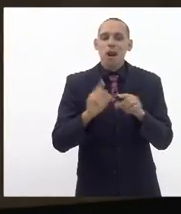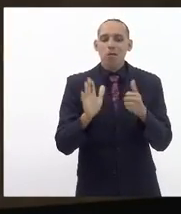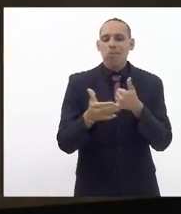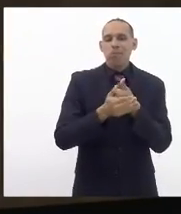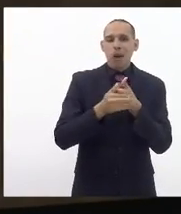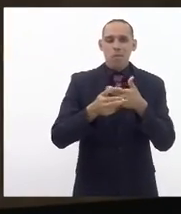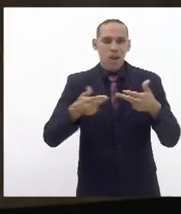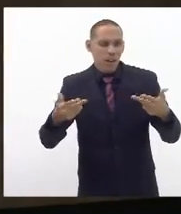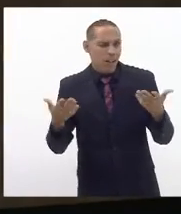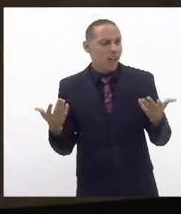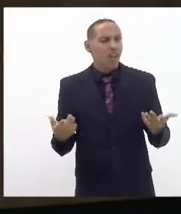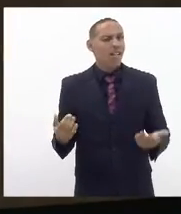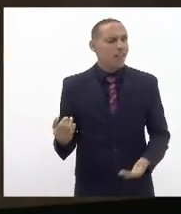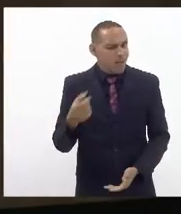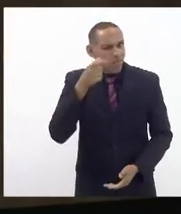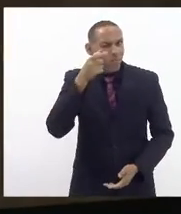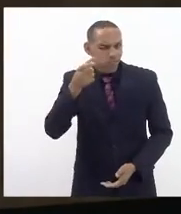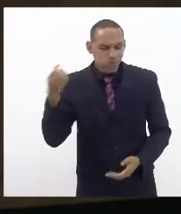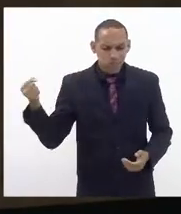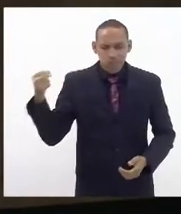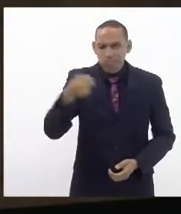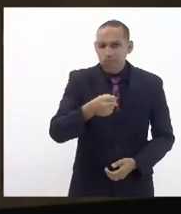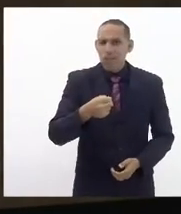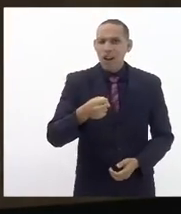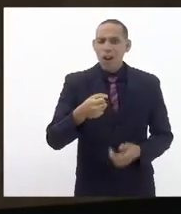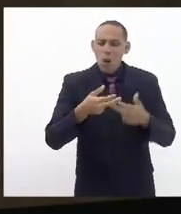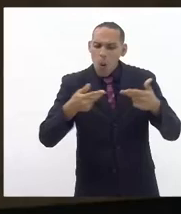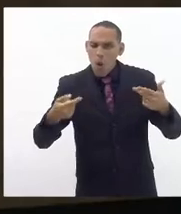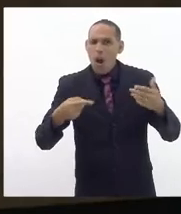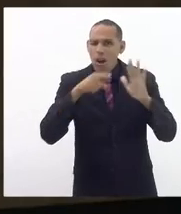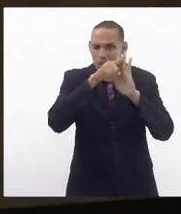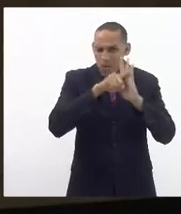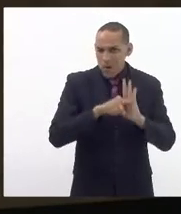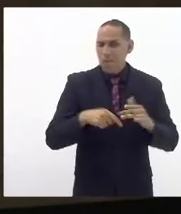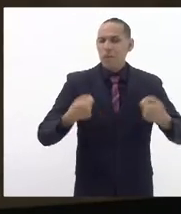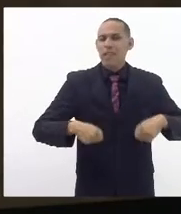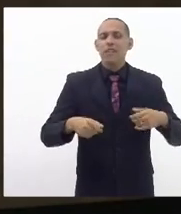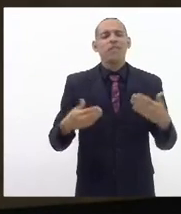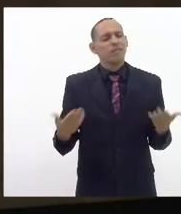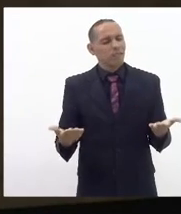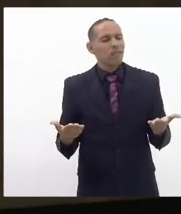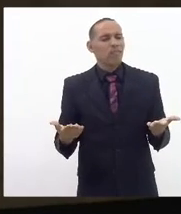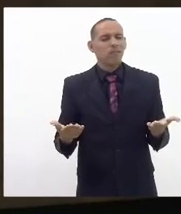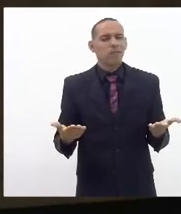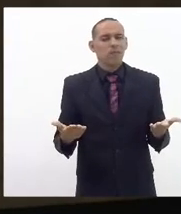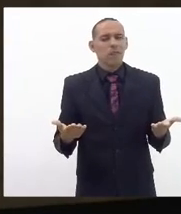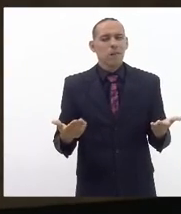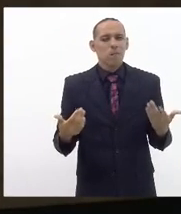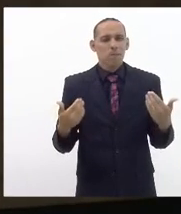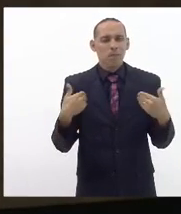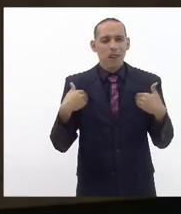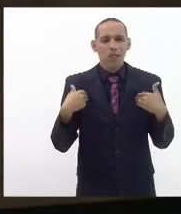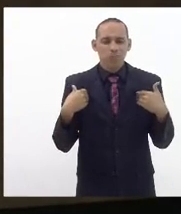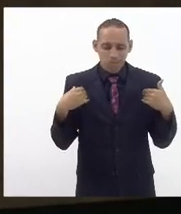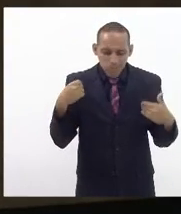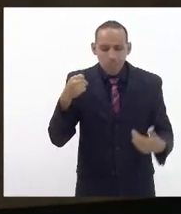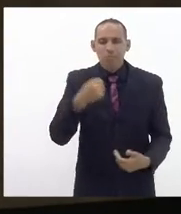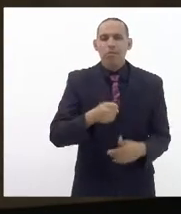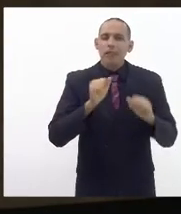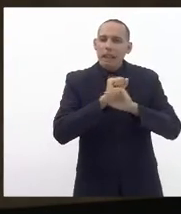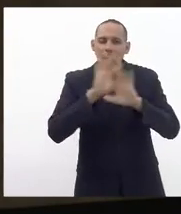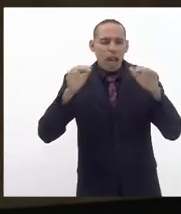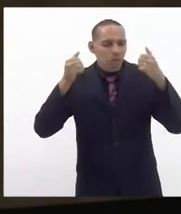né, que são fatos relevantes que merecem ser investigados, estes sim. Então, queria aqui me colocar de maneira muito